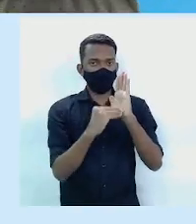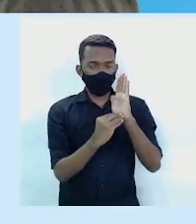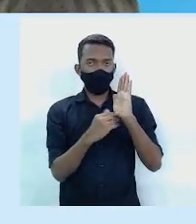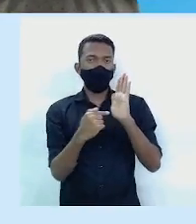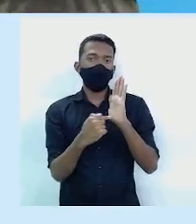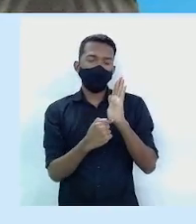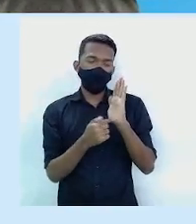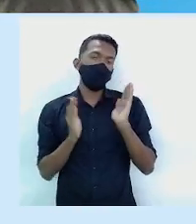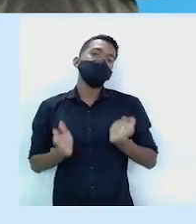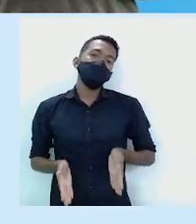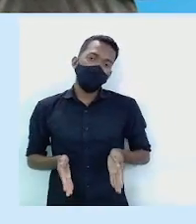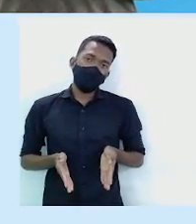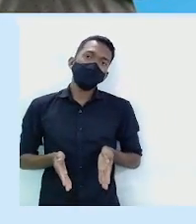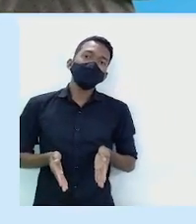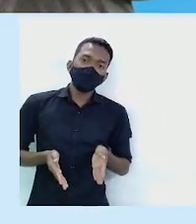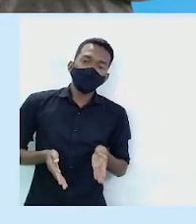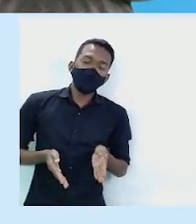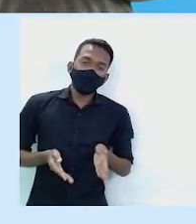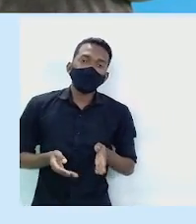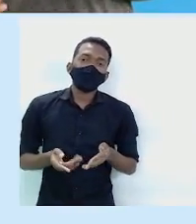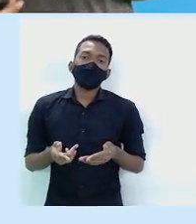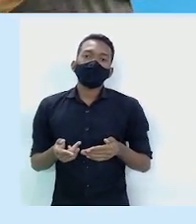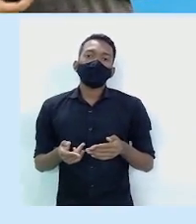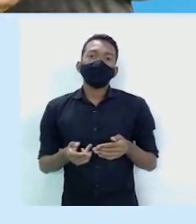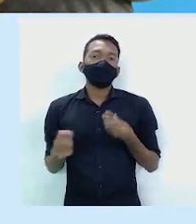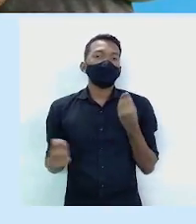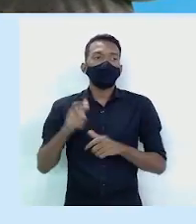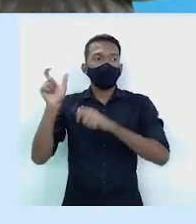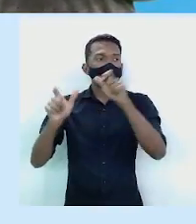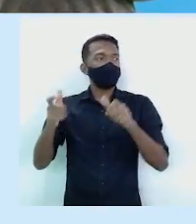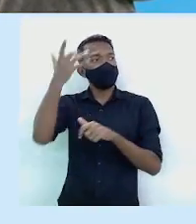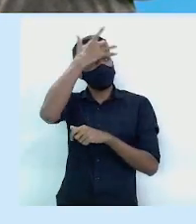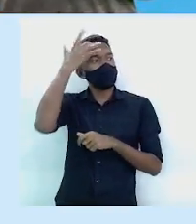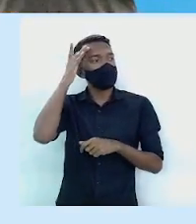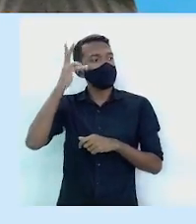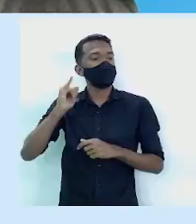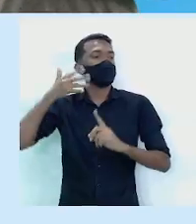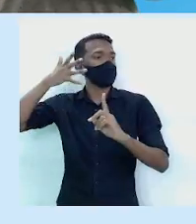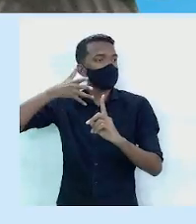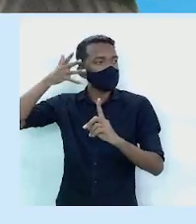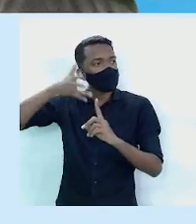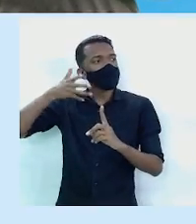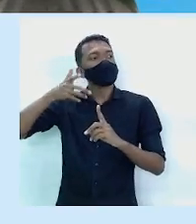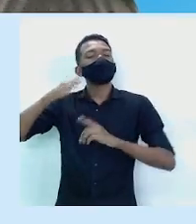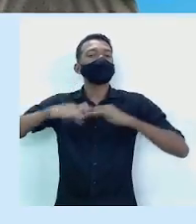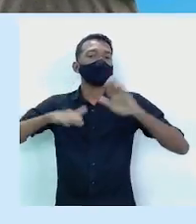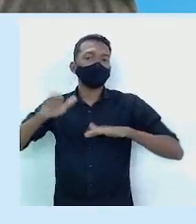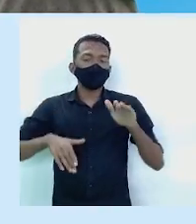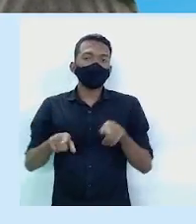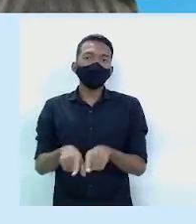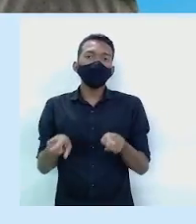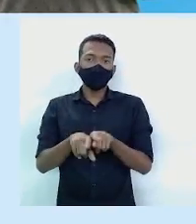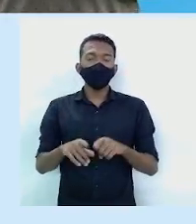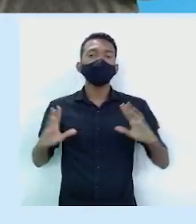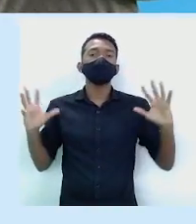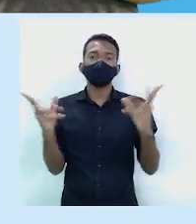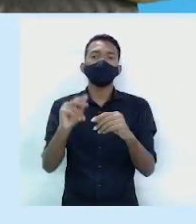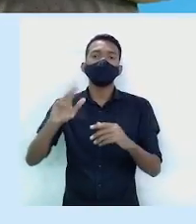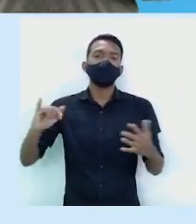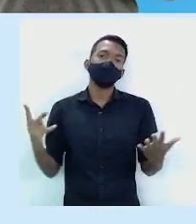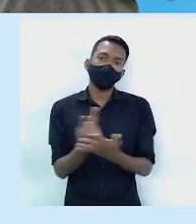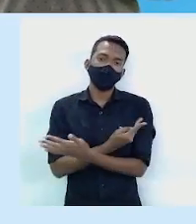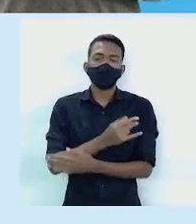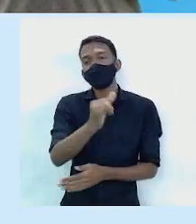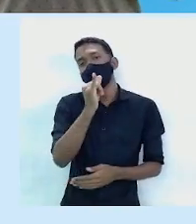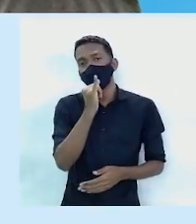personagens, aquilo que os personagens vão falar ao longo da gravação. Deve ter mais ou menos tudo o que vai acontecer. Então,